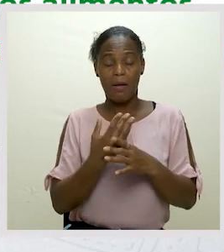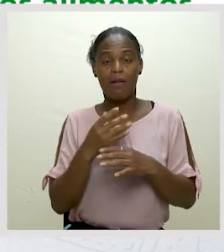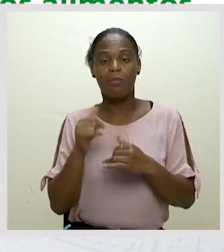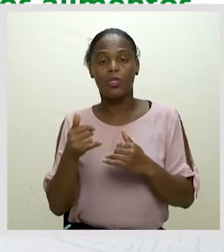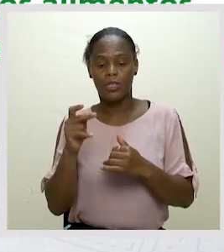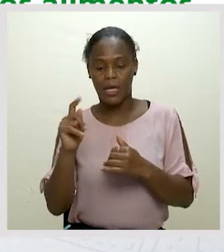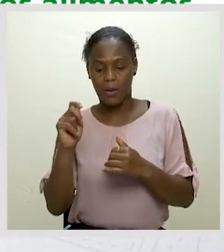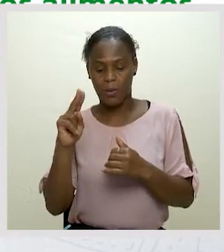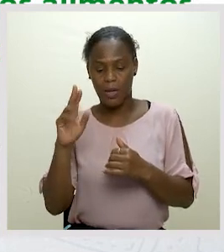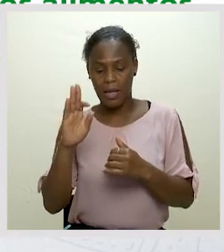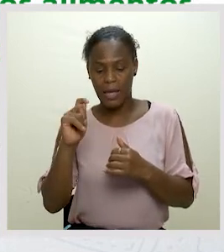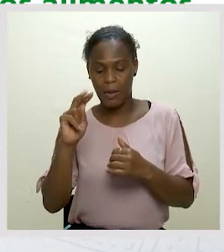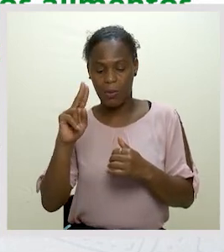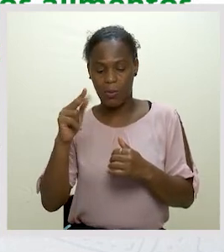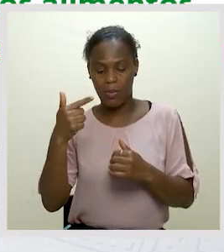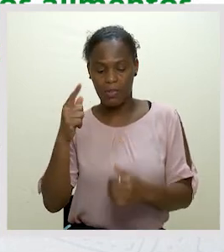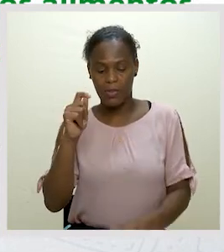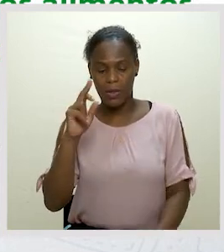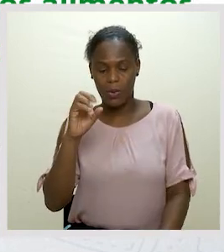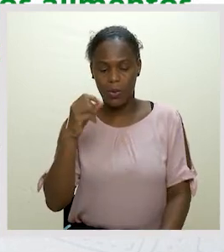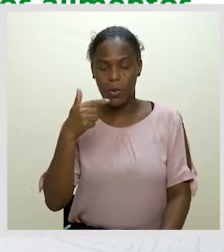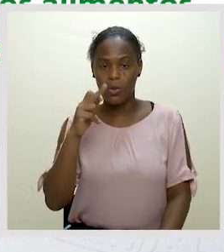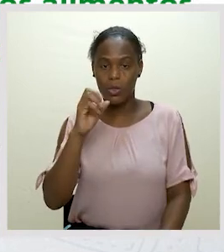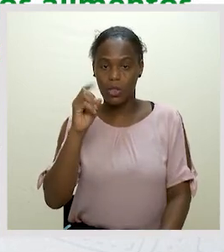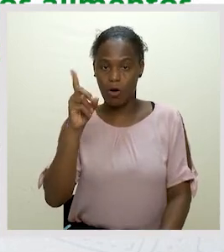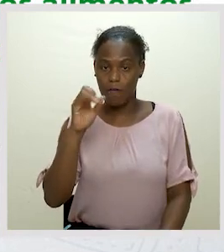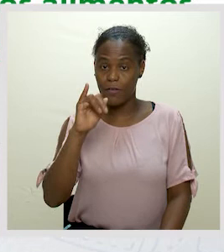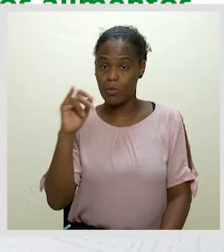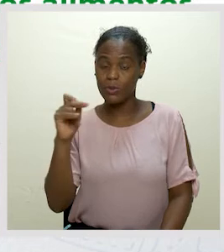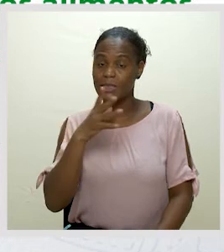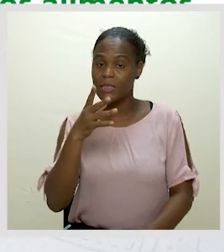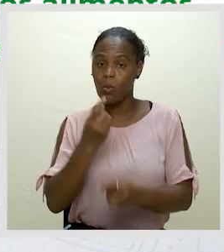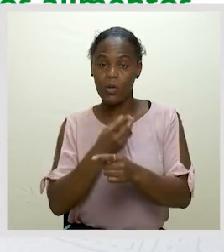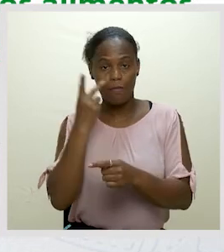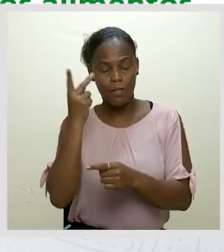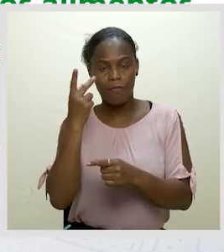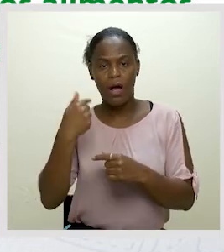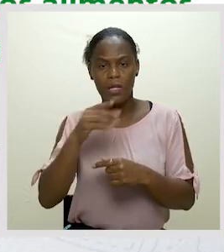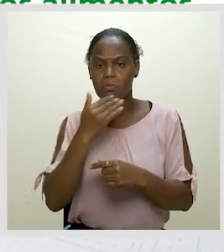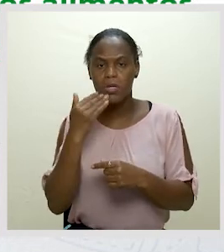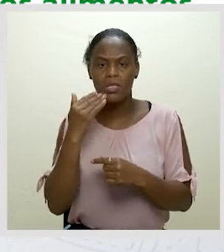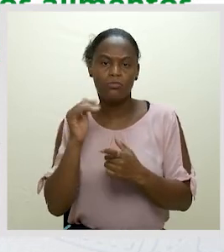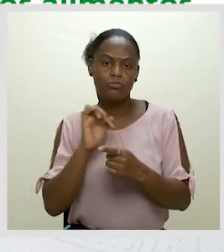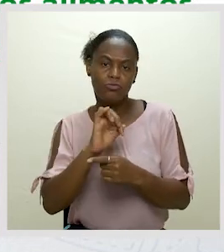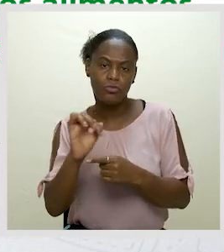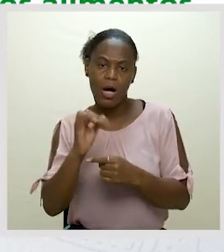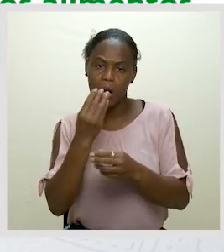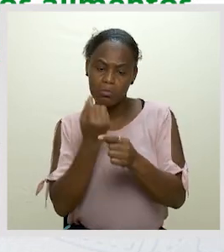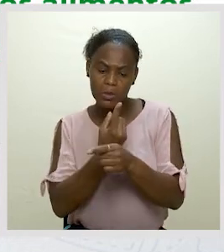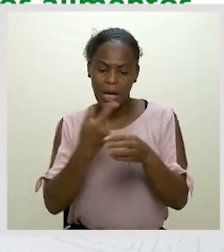heterotrófica, os seres vivos que dependiam dos alimentos existentes no oceano primitivo.